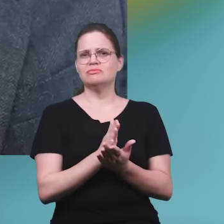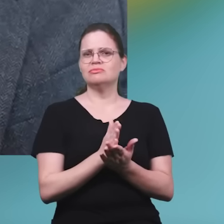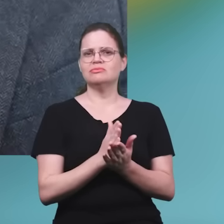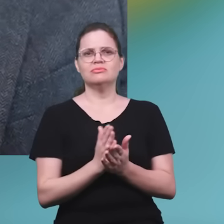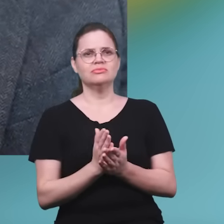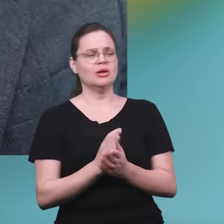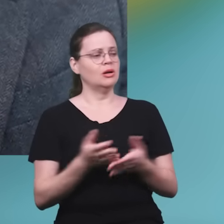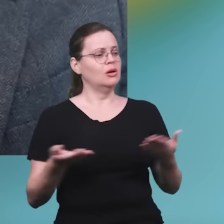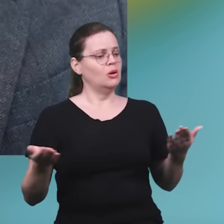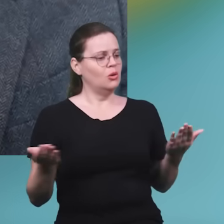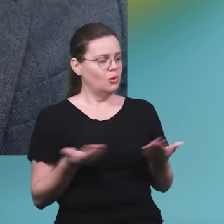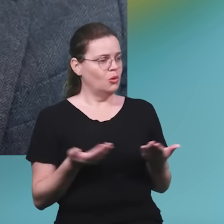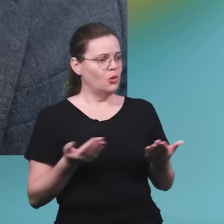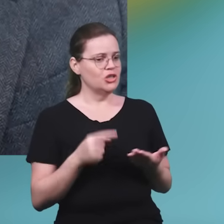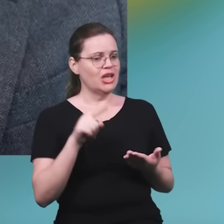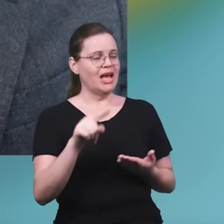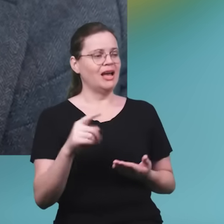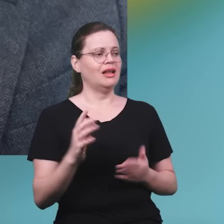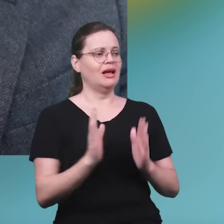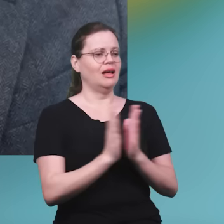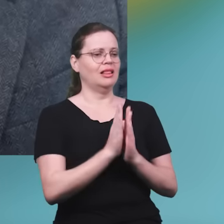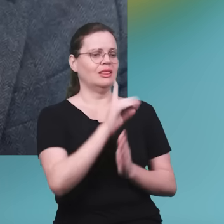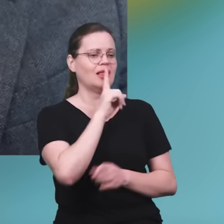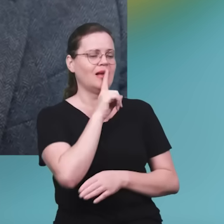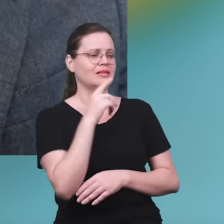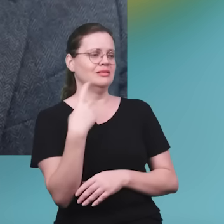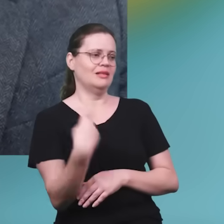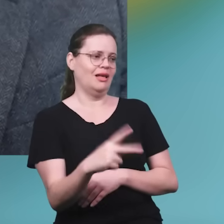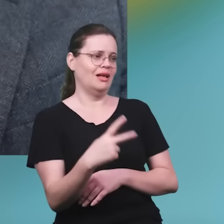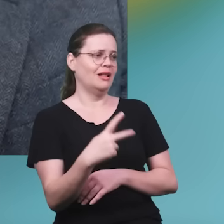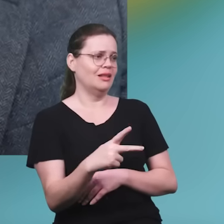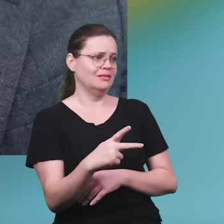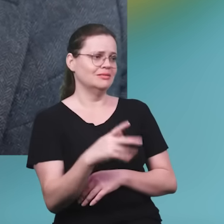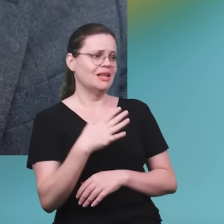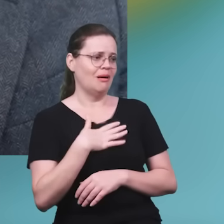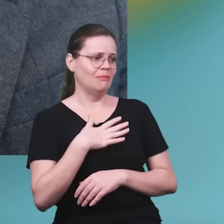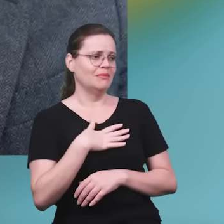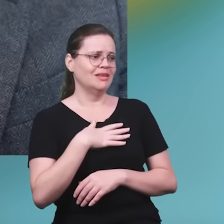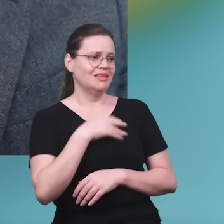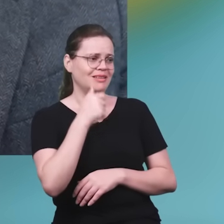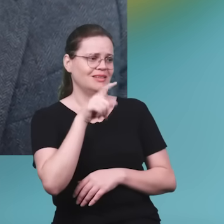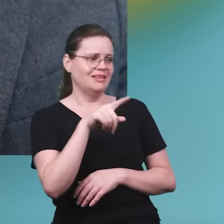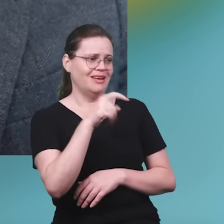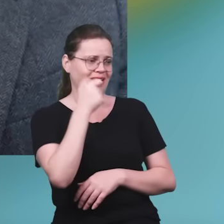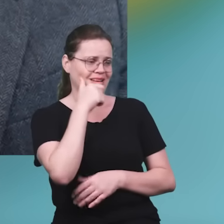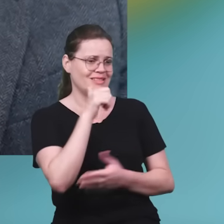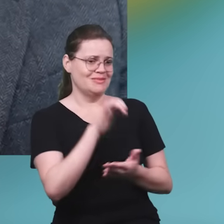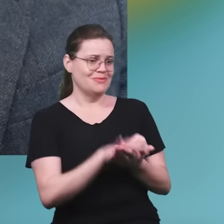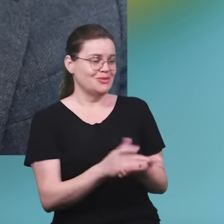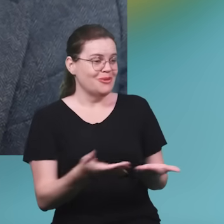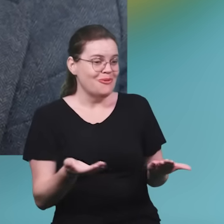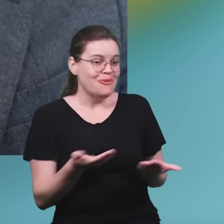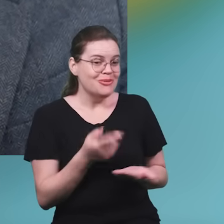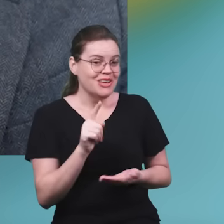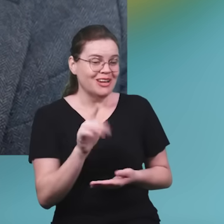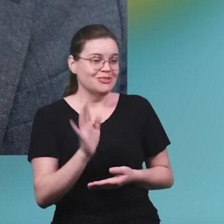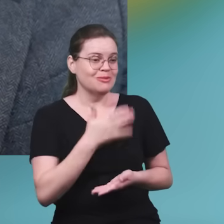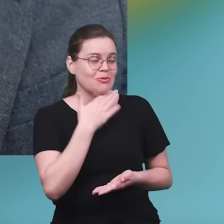porque hoje ela completaria mais um ano de vida. Hoje seria o aniversário